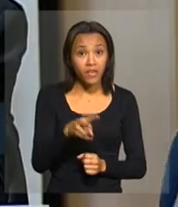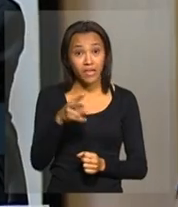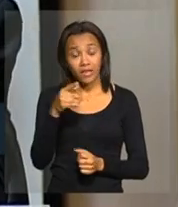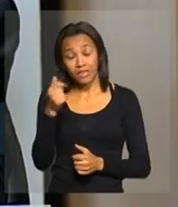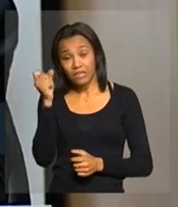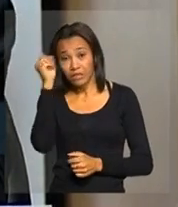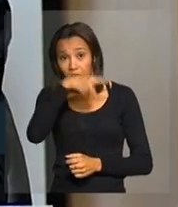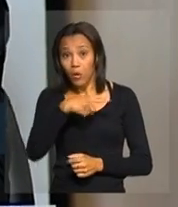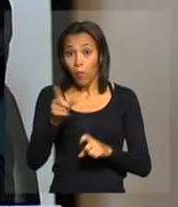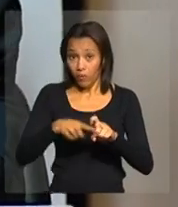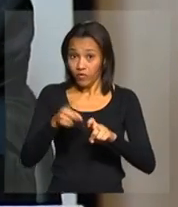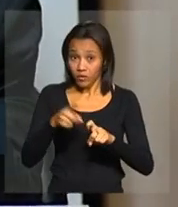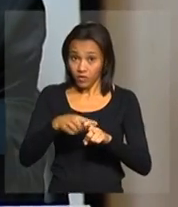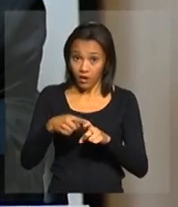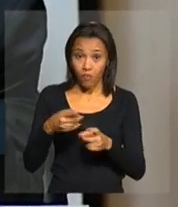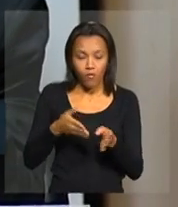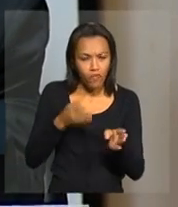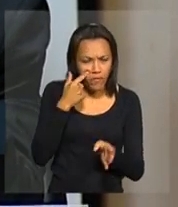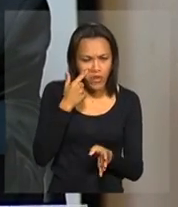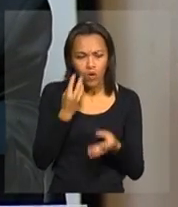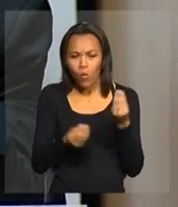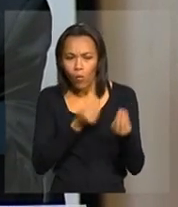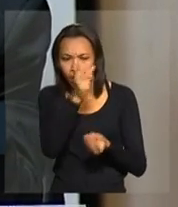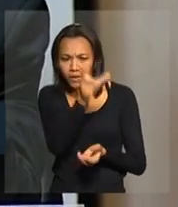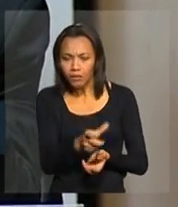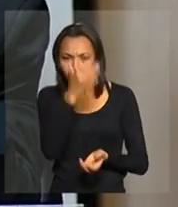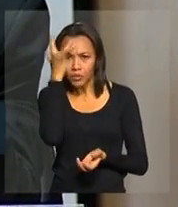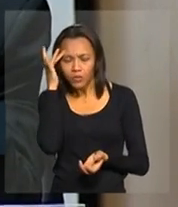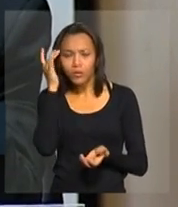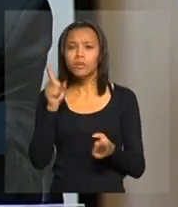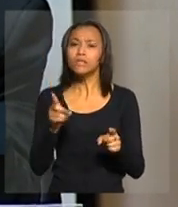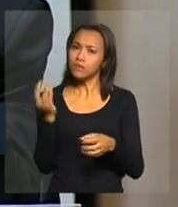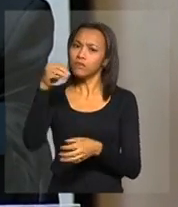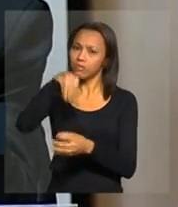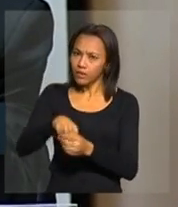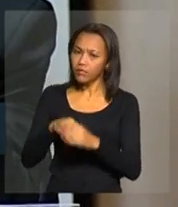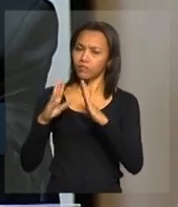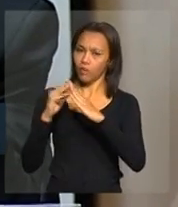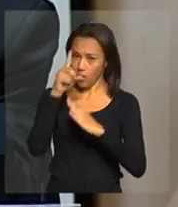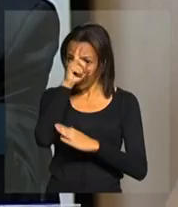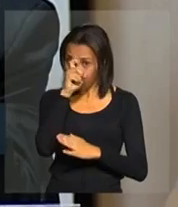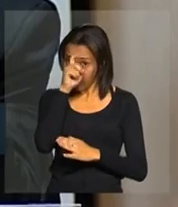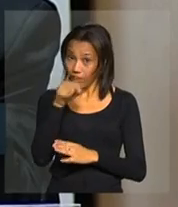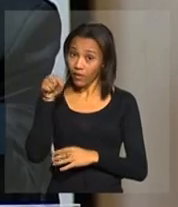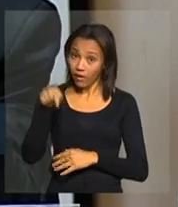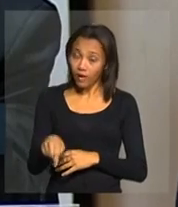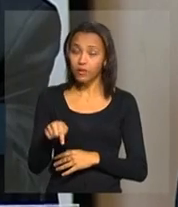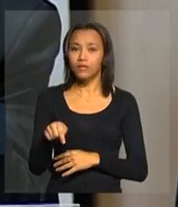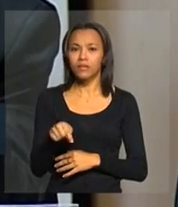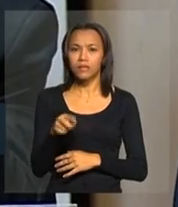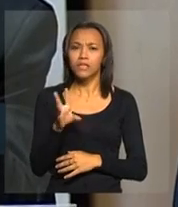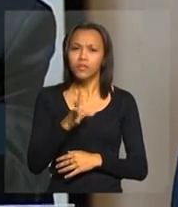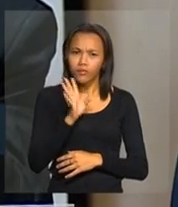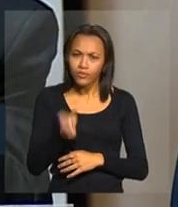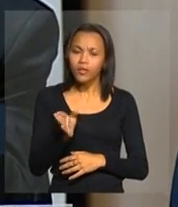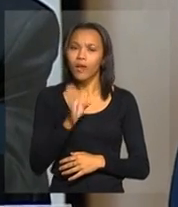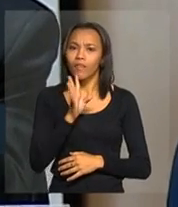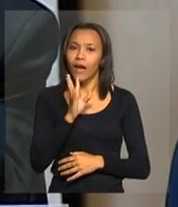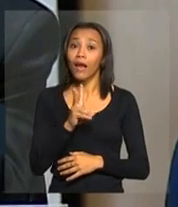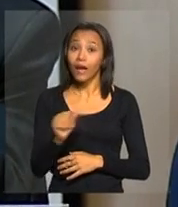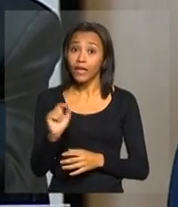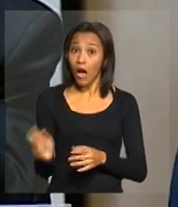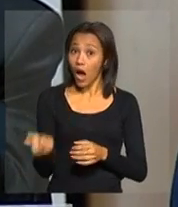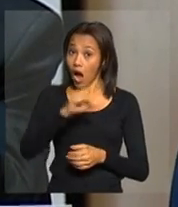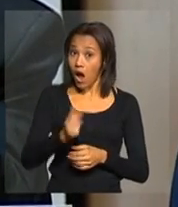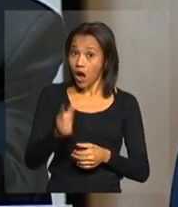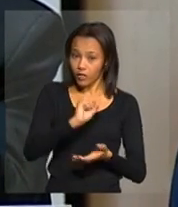difíceis, acompanhar o pós-operatório. Isso, de maneira institucional, essas entidades de reconhecida excelência vão se